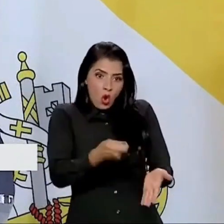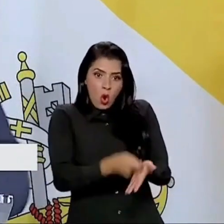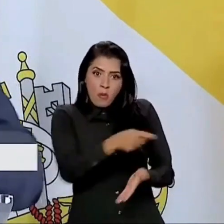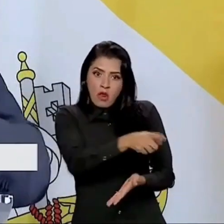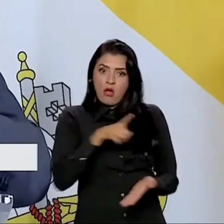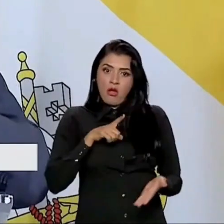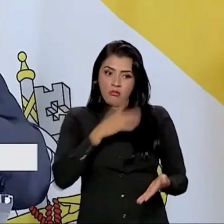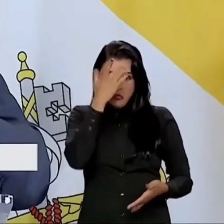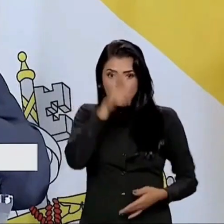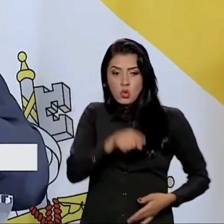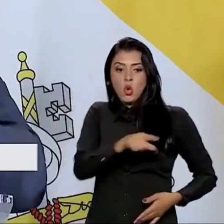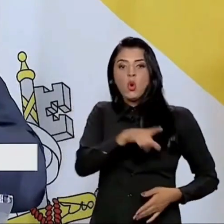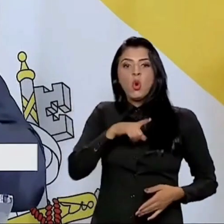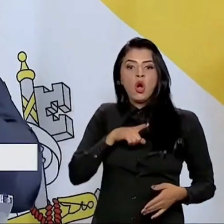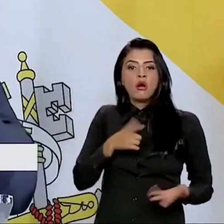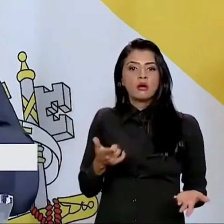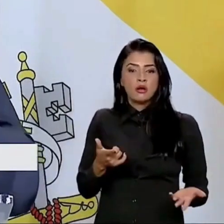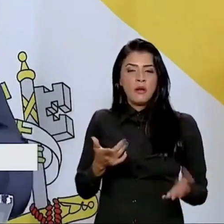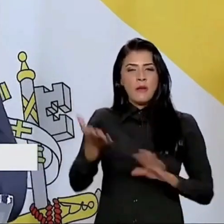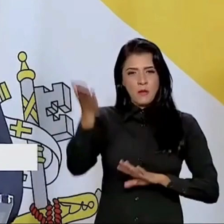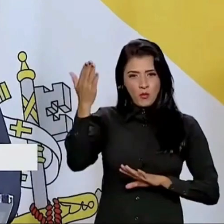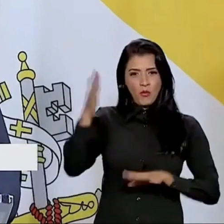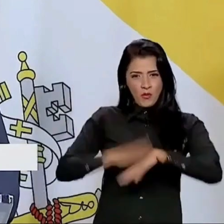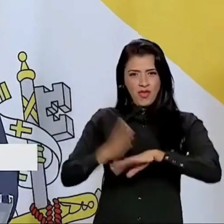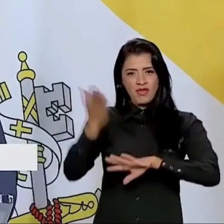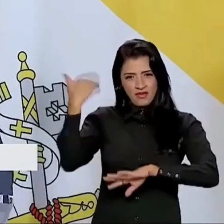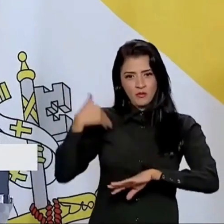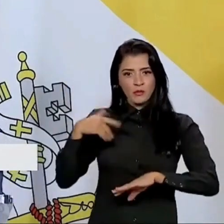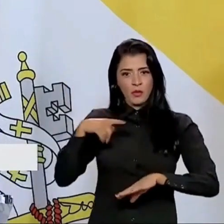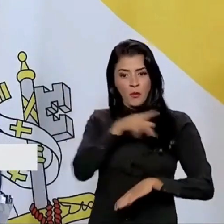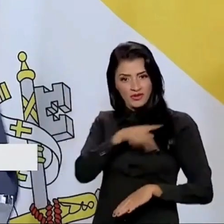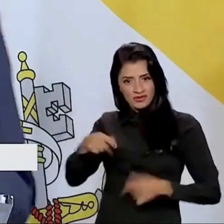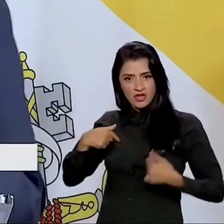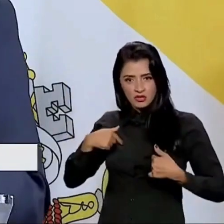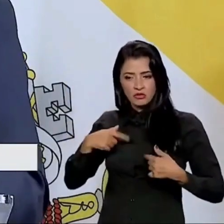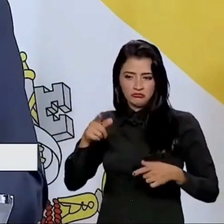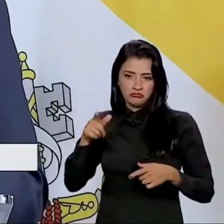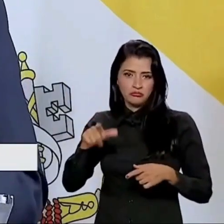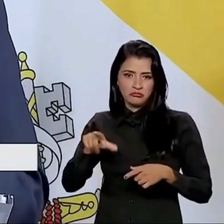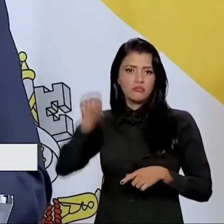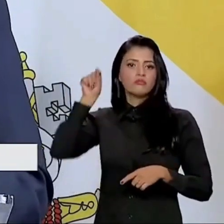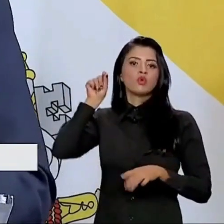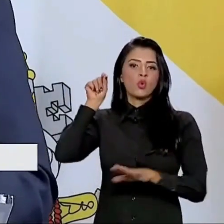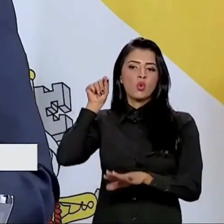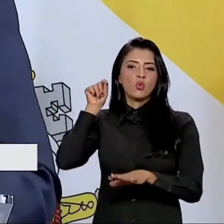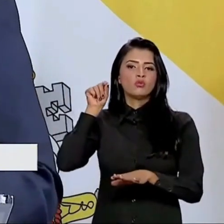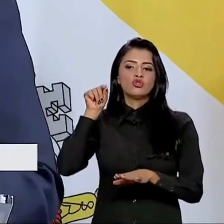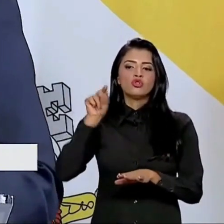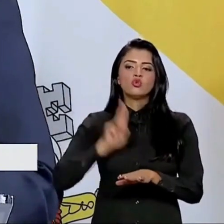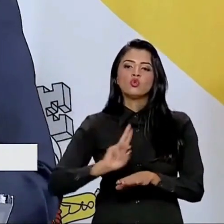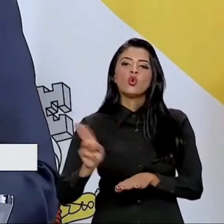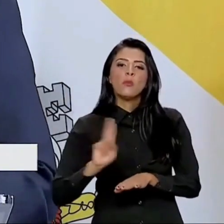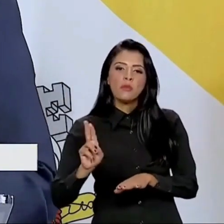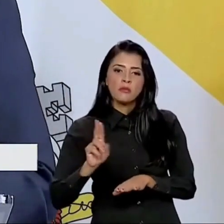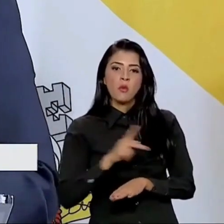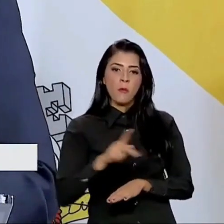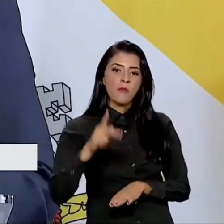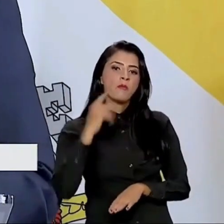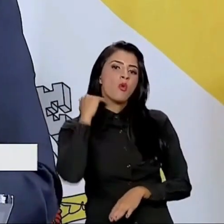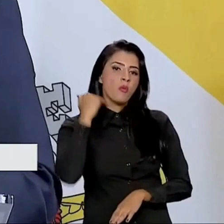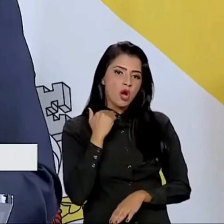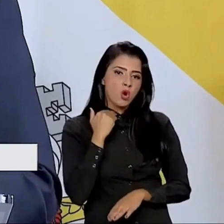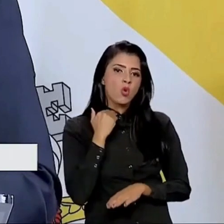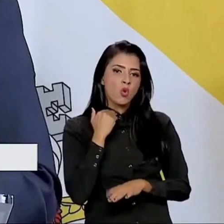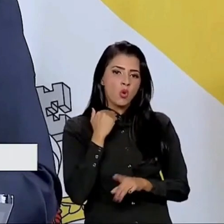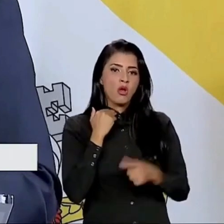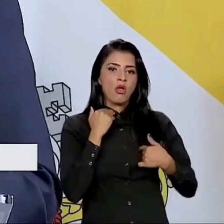isso. Quando o presidente indica o presidente do Banco Central, quem era cobrado? Era o presidente. Você tem noção